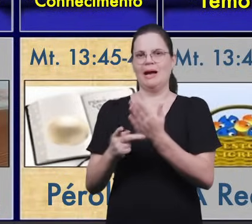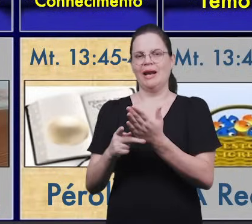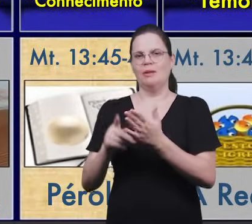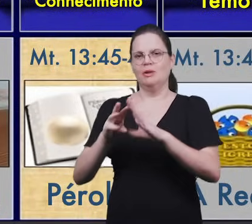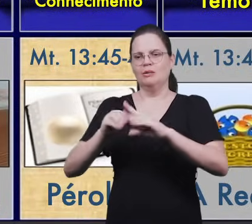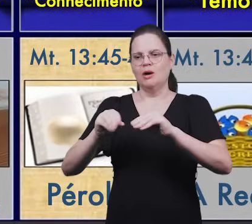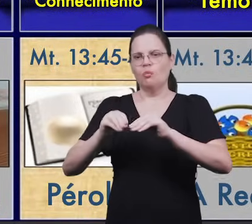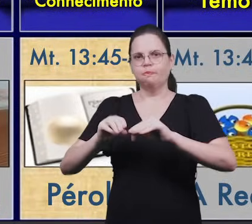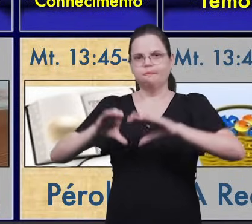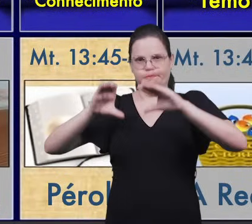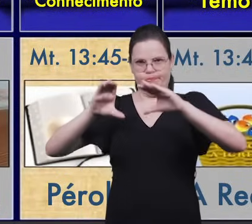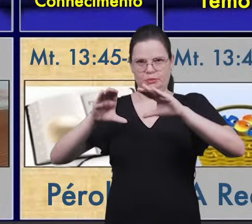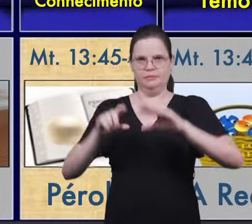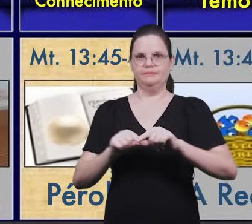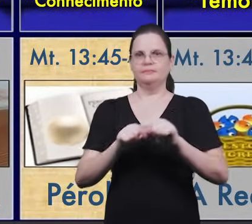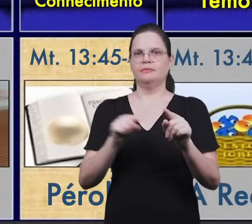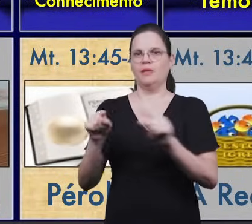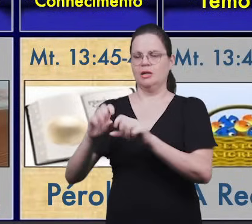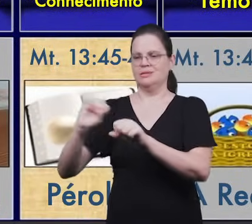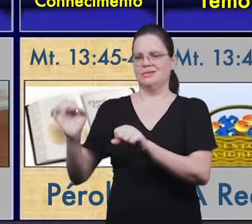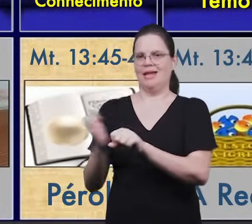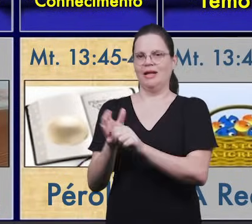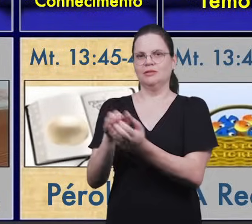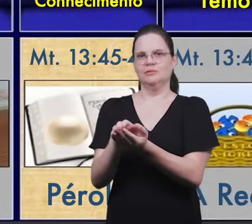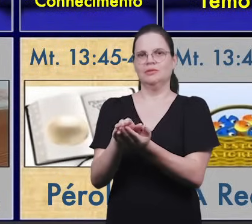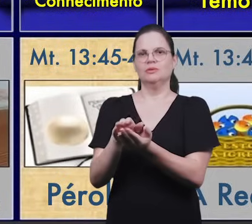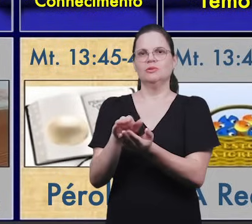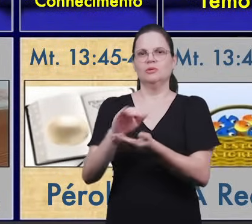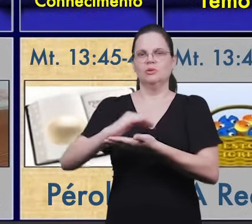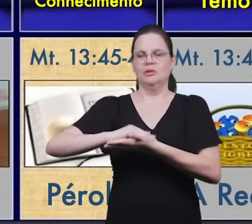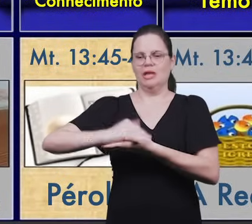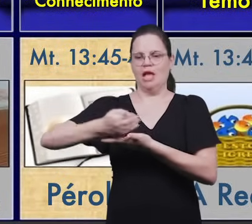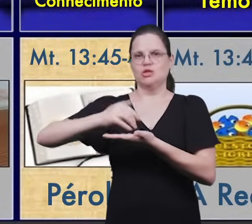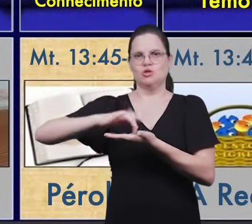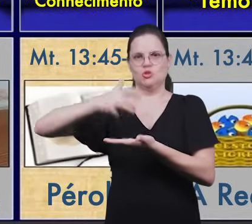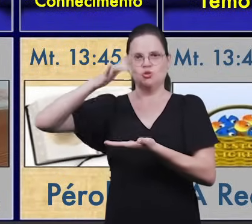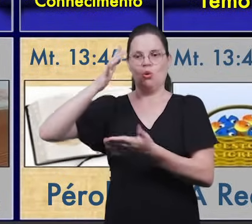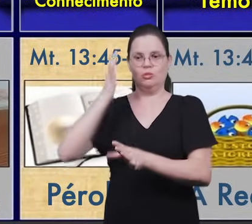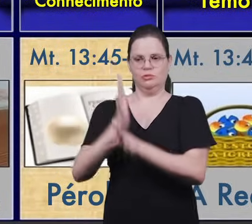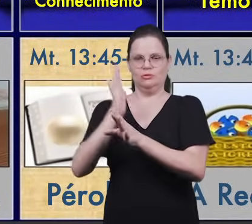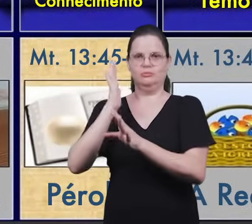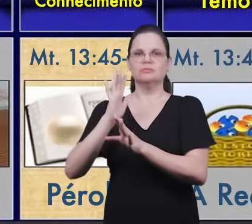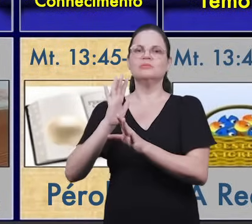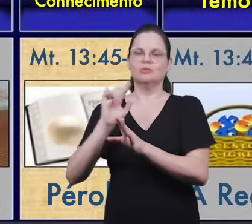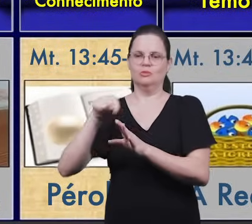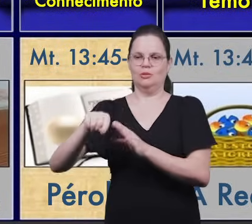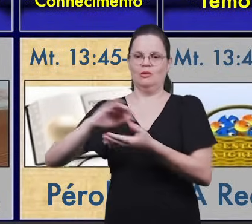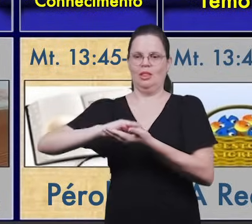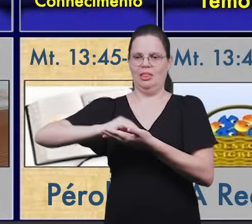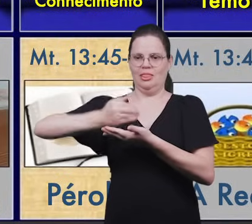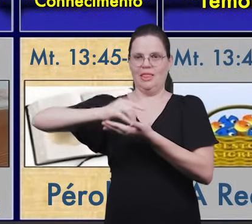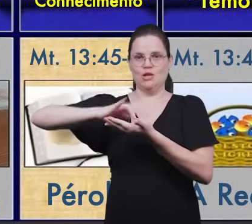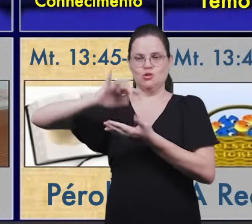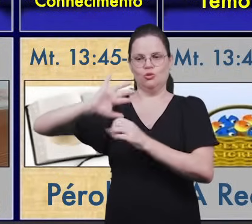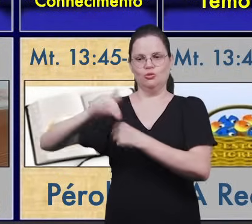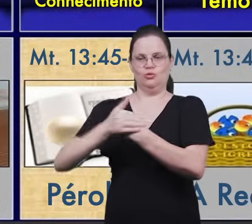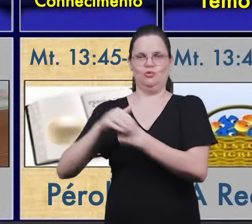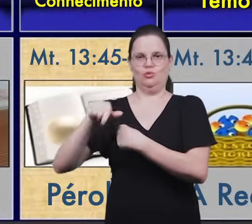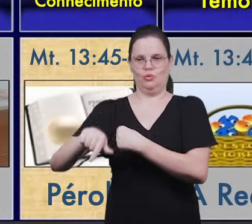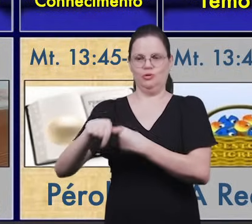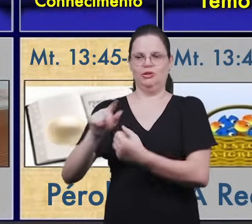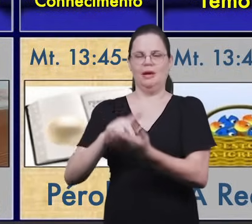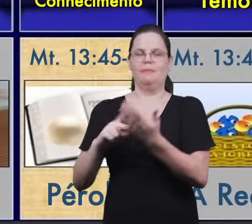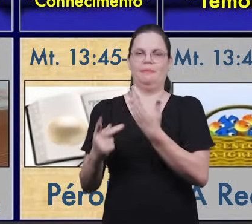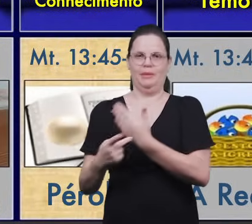parar aqui em Sardes, a parábola do tesouro escondido, que está relacionada à igreja de Sardes, onde nós paramos aqui o